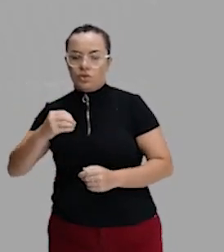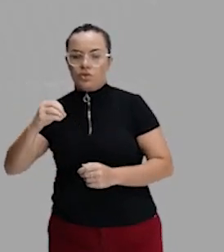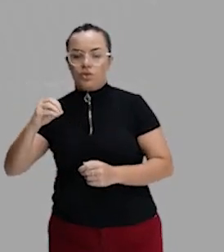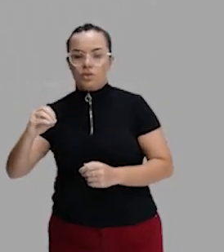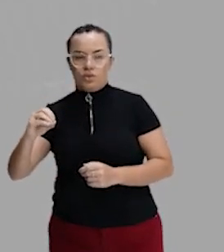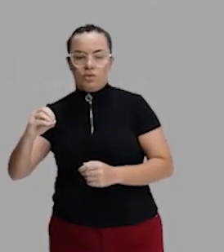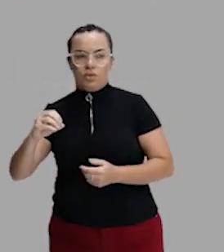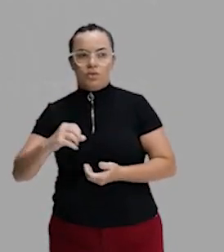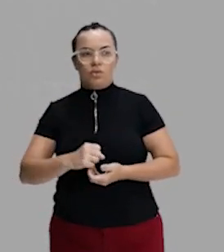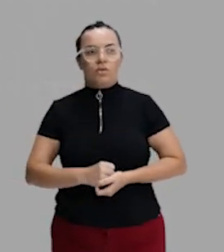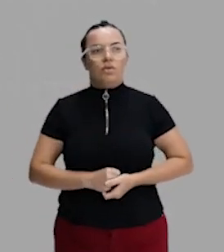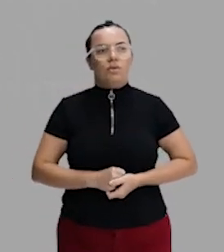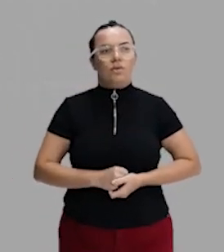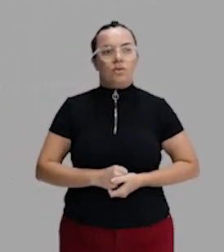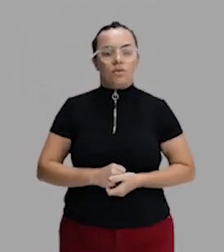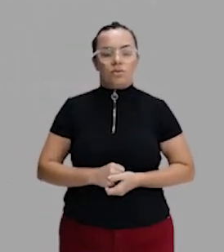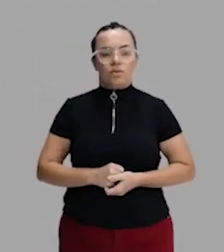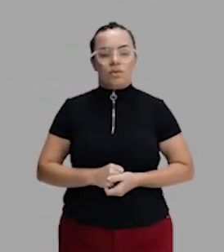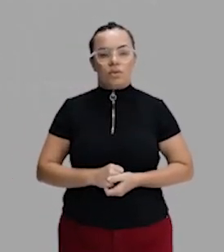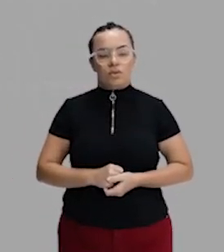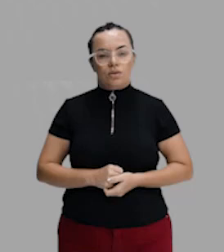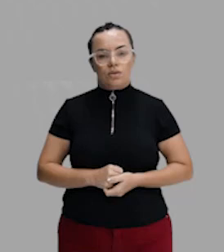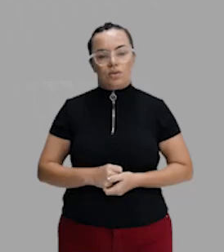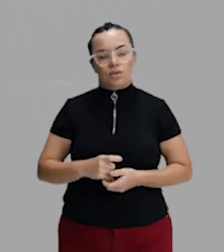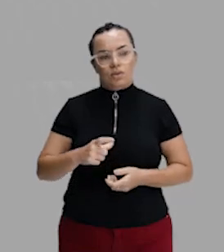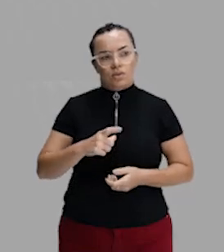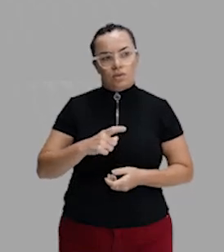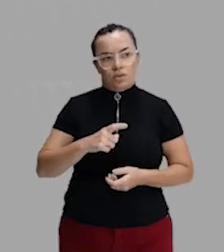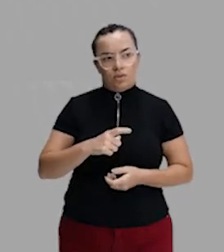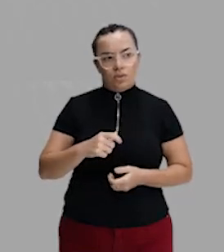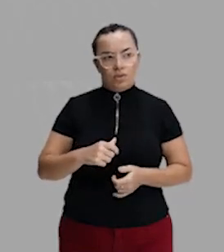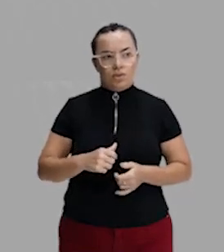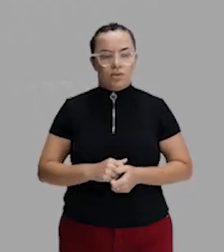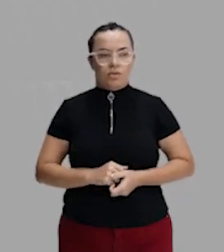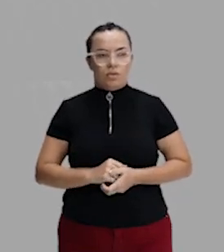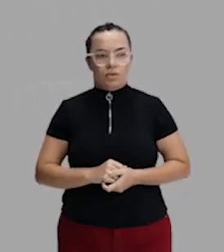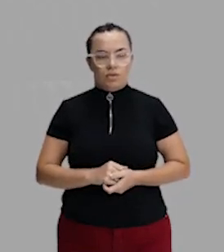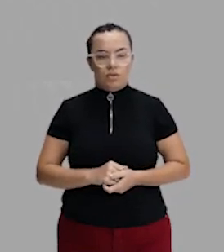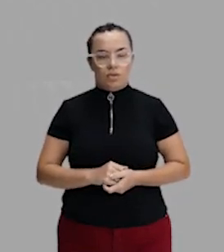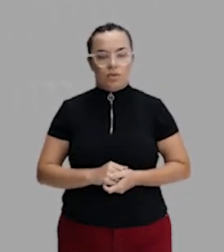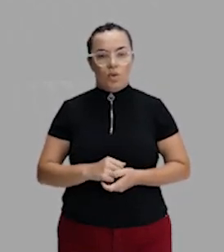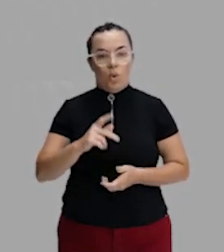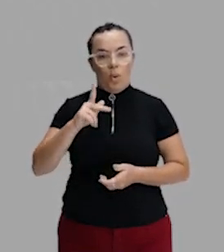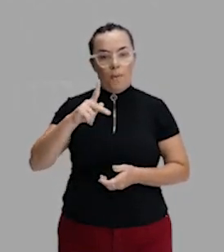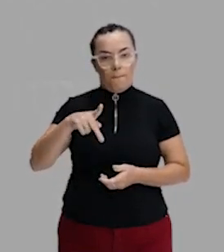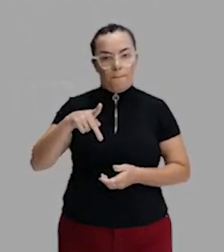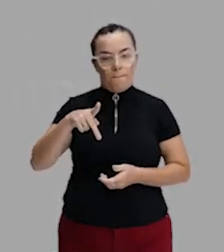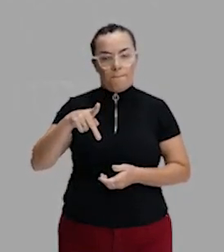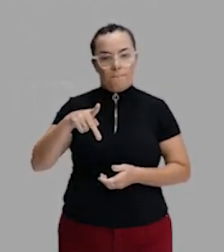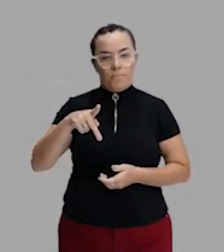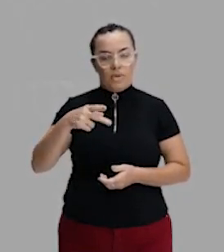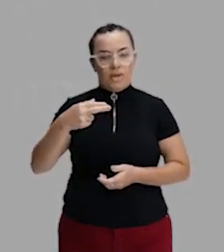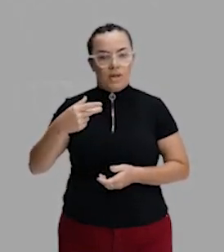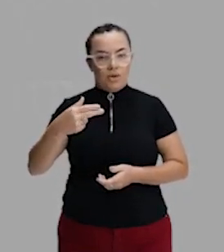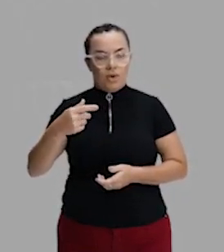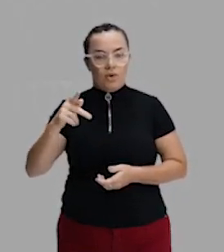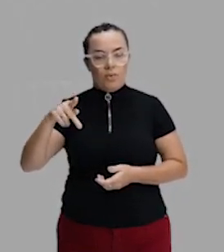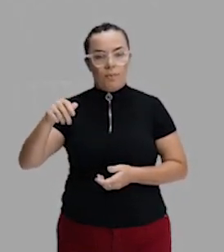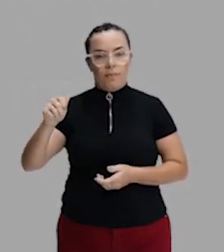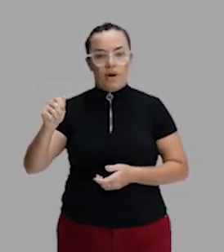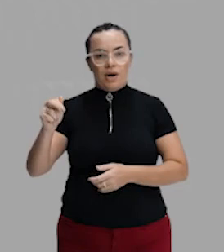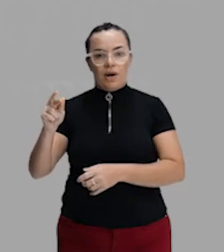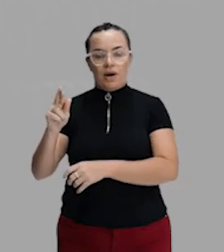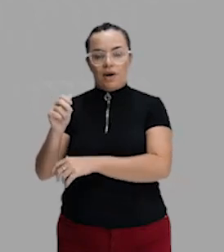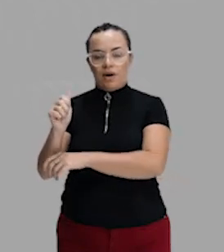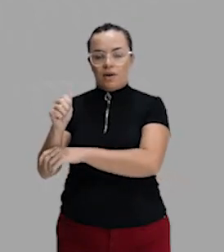y0 e o x0 as coordenadas do vértice, e sendo esse p o parâmetro. Então, observa assim, quem está no lugar de